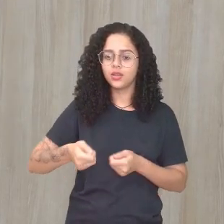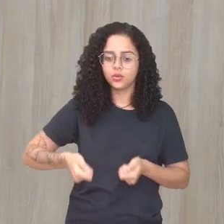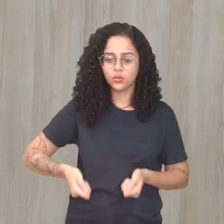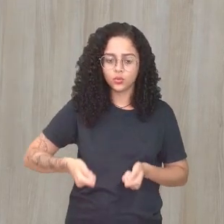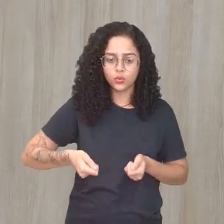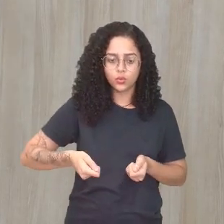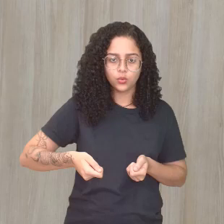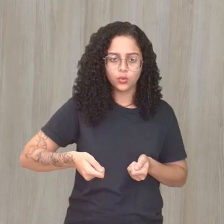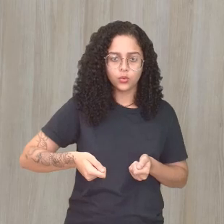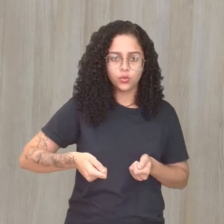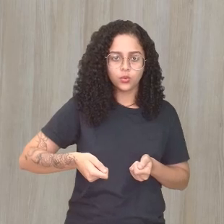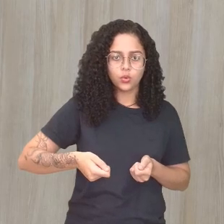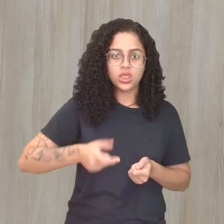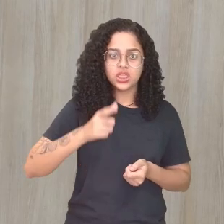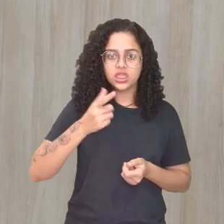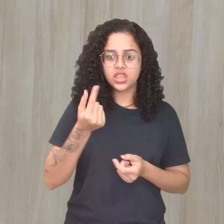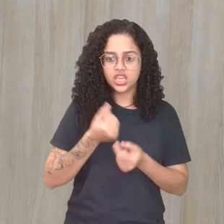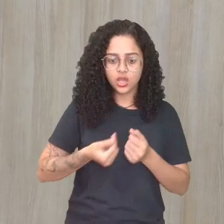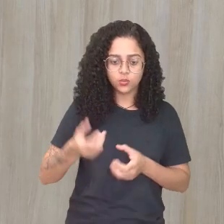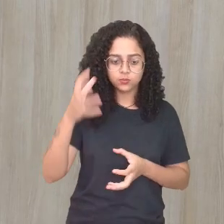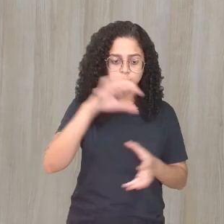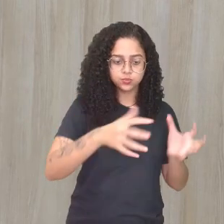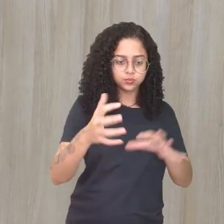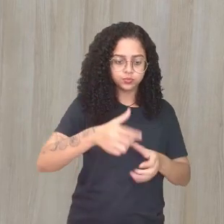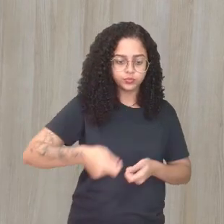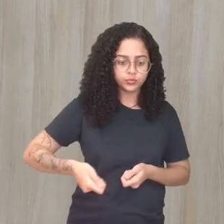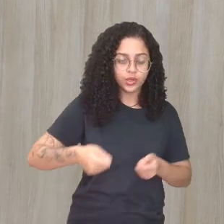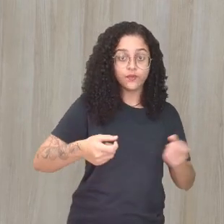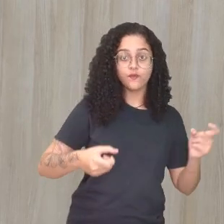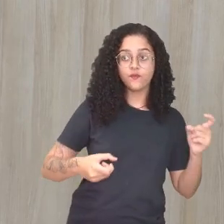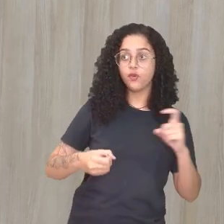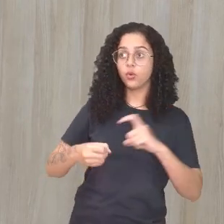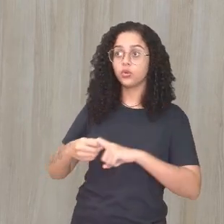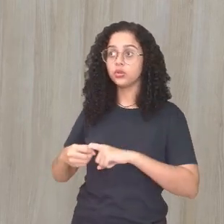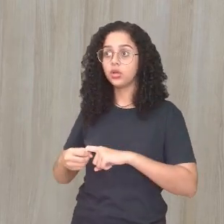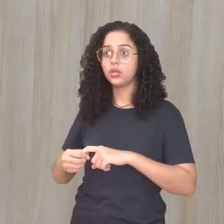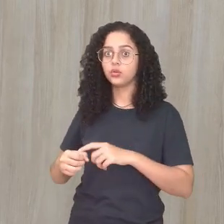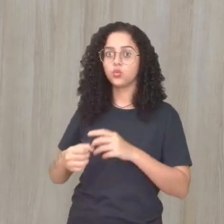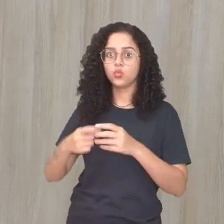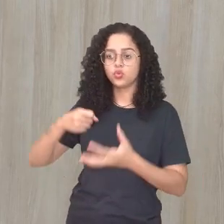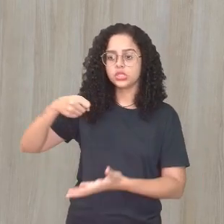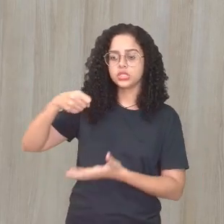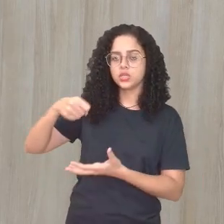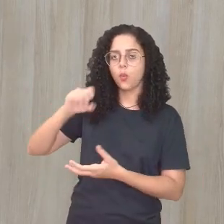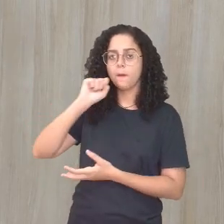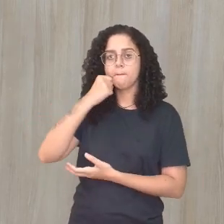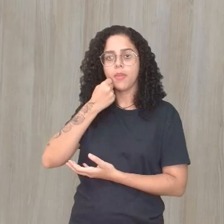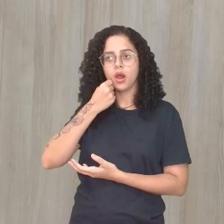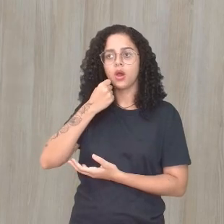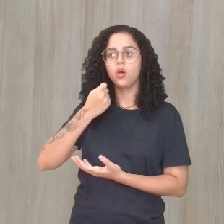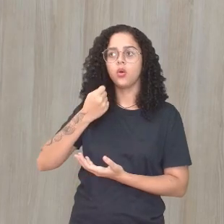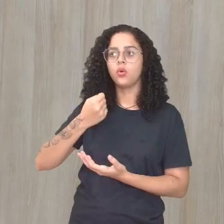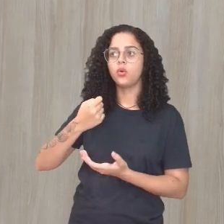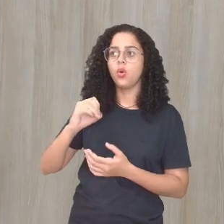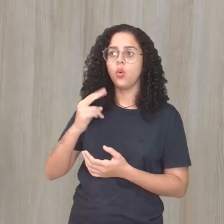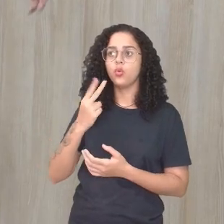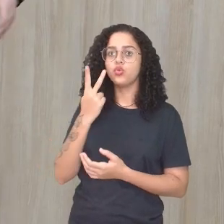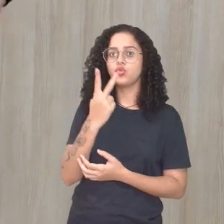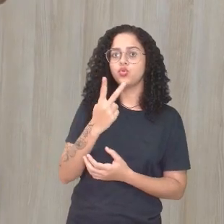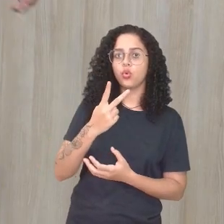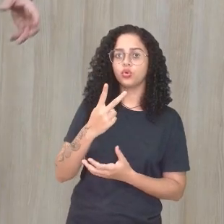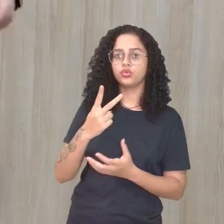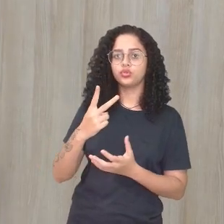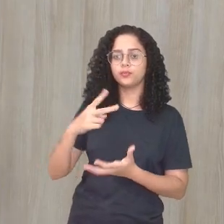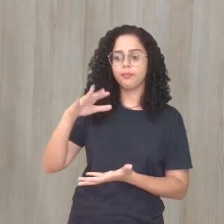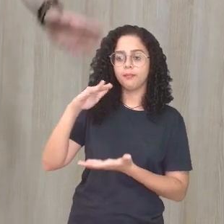com um tonel cheio de dinheiro e voltando com um saco de pães, certo? E, sei lá, 2 pacotes